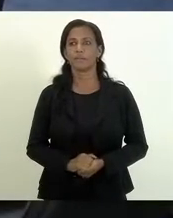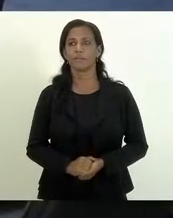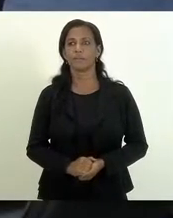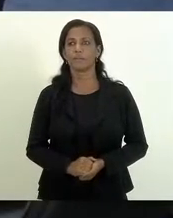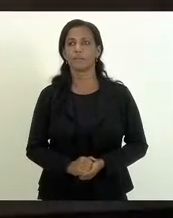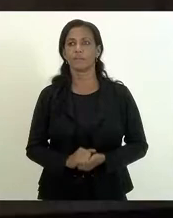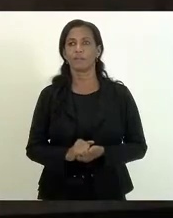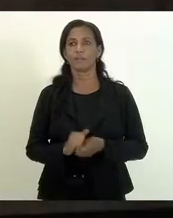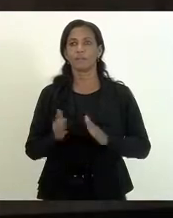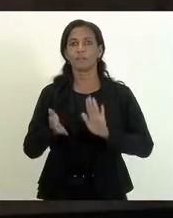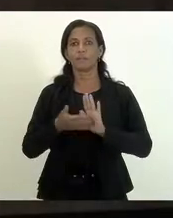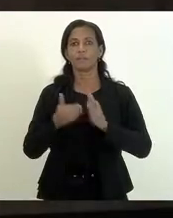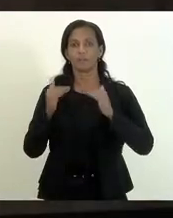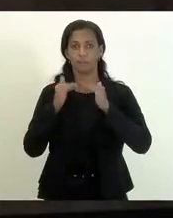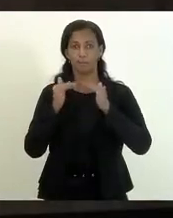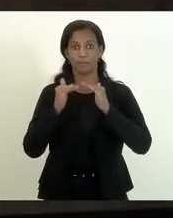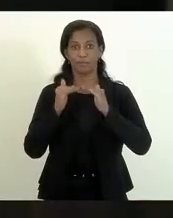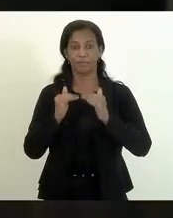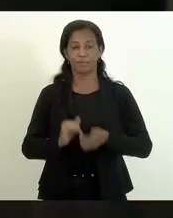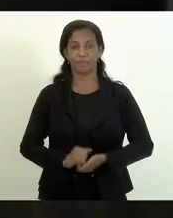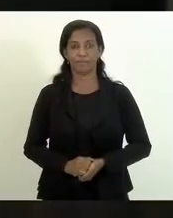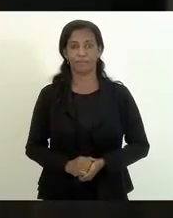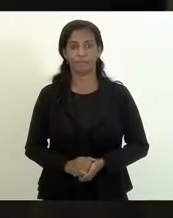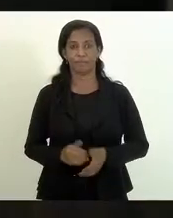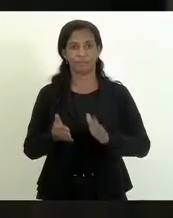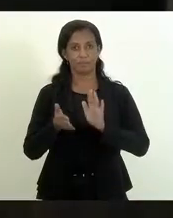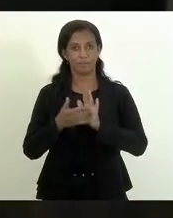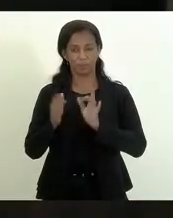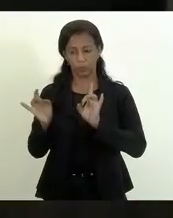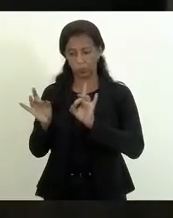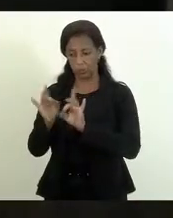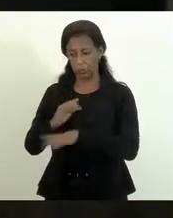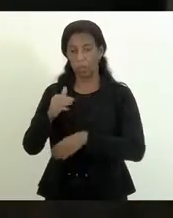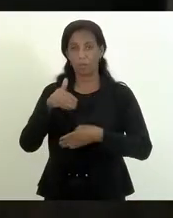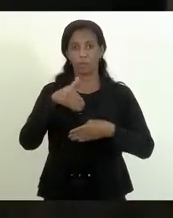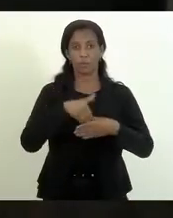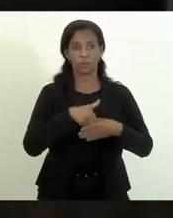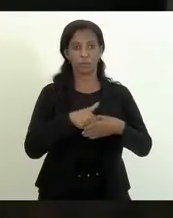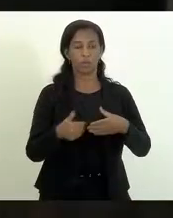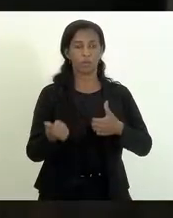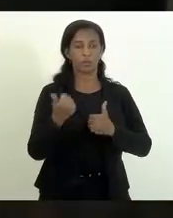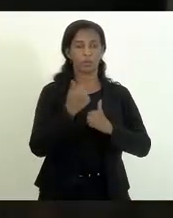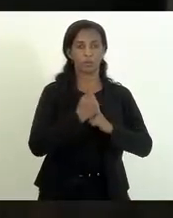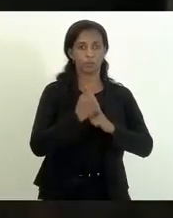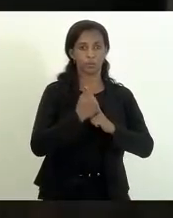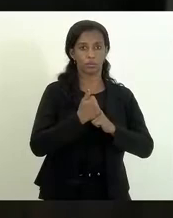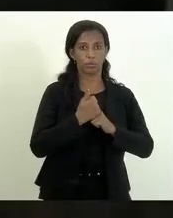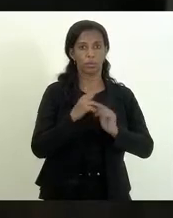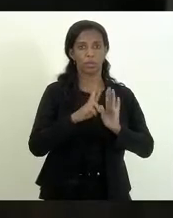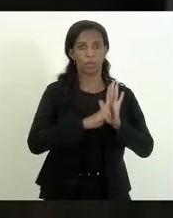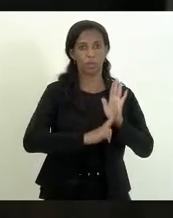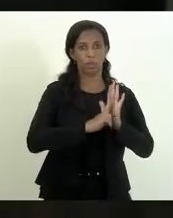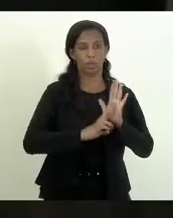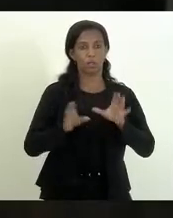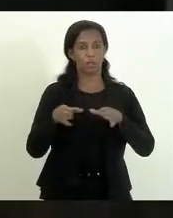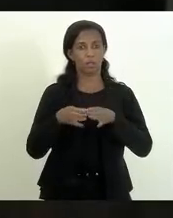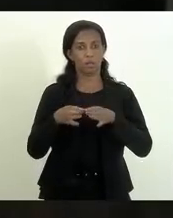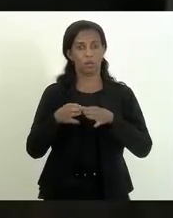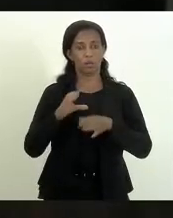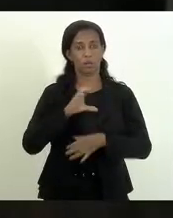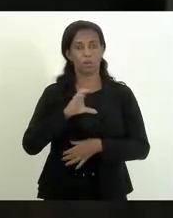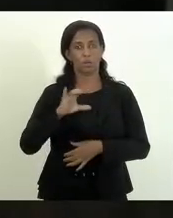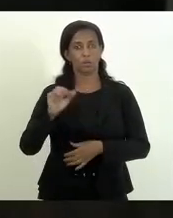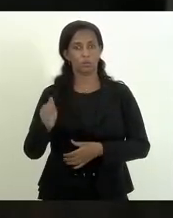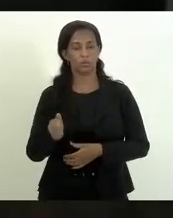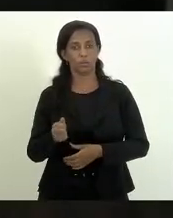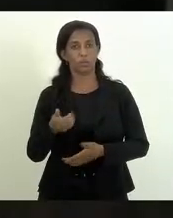O parecer é favorável, presidente. Os pareceres emitidos em votação substitutivo com forma final de redação da Comissão de Constituição e Justiça.